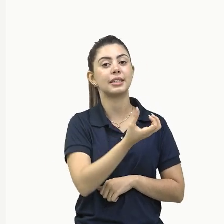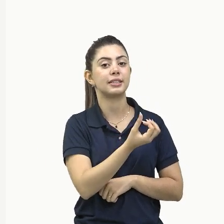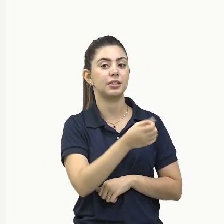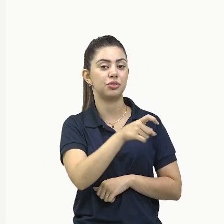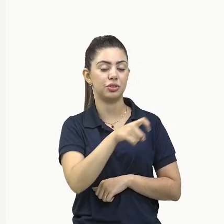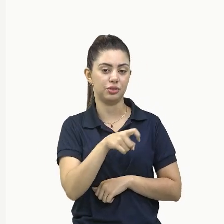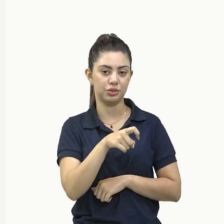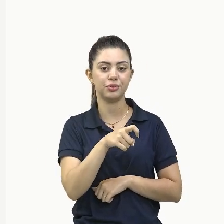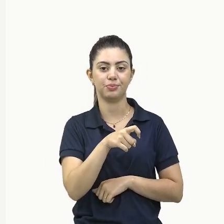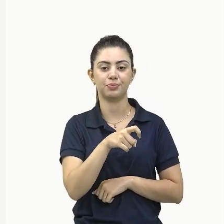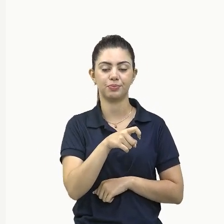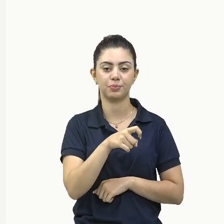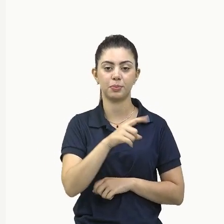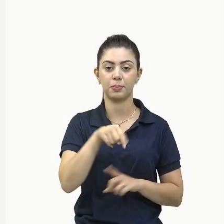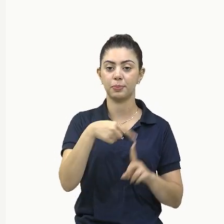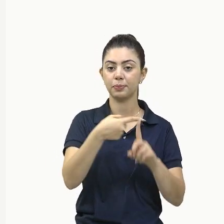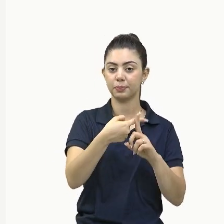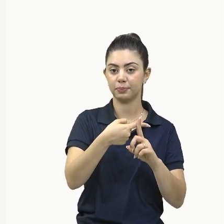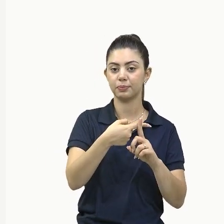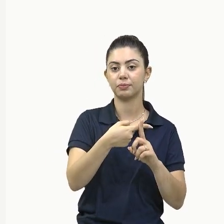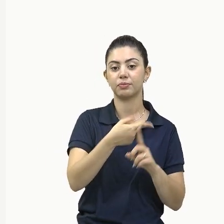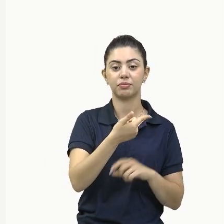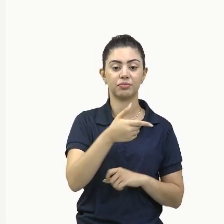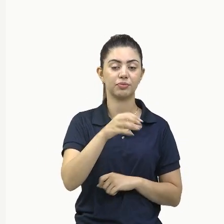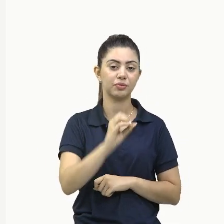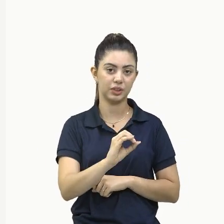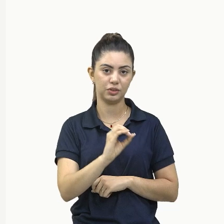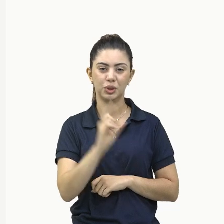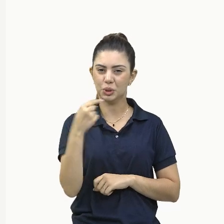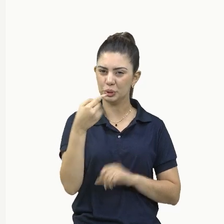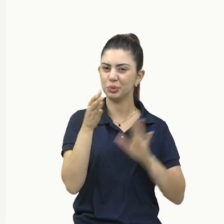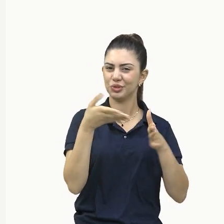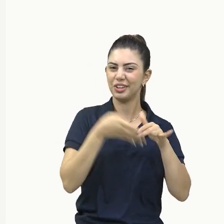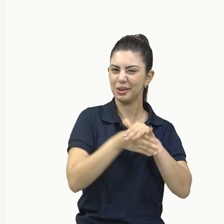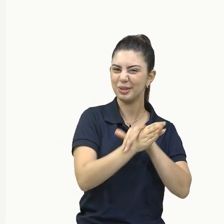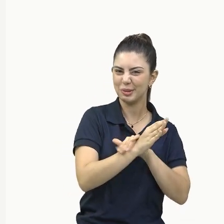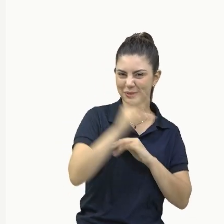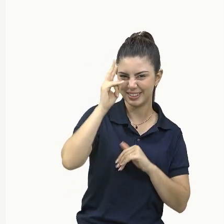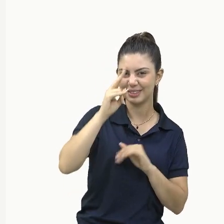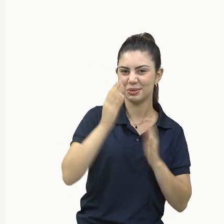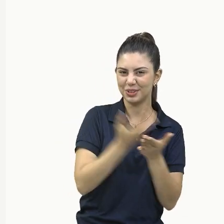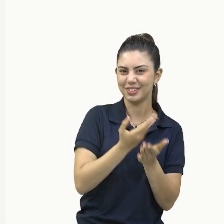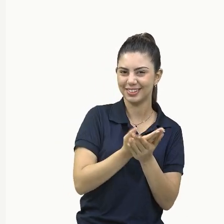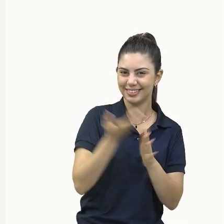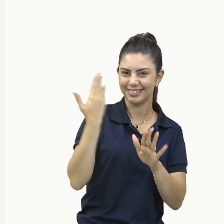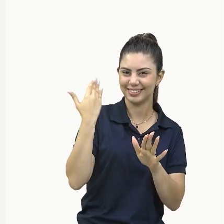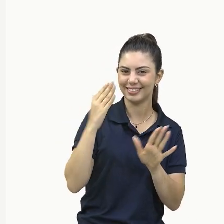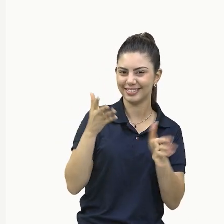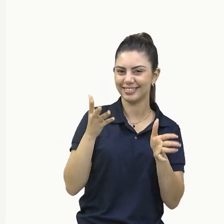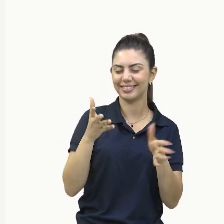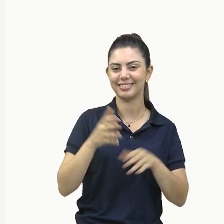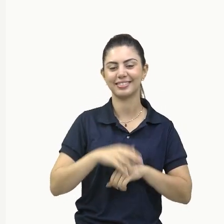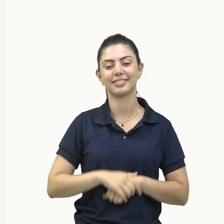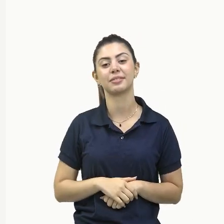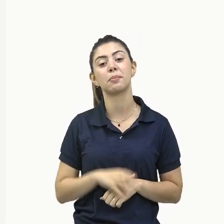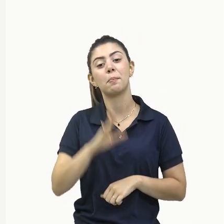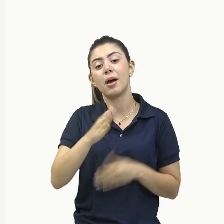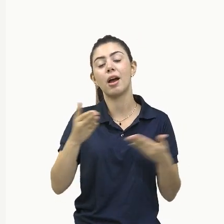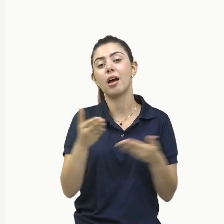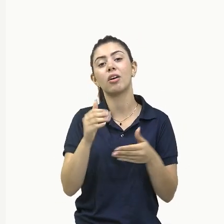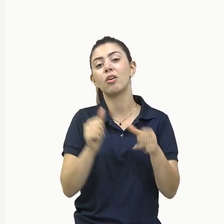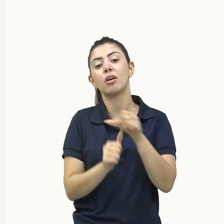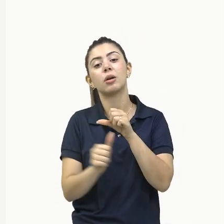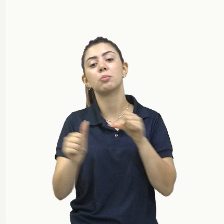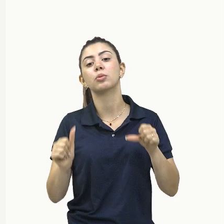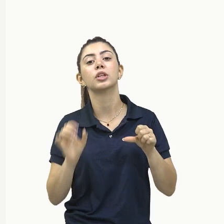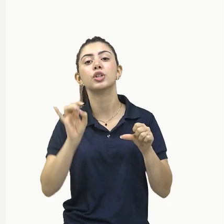16x mais 20. Então, observem aqui, ó, só está mudando aqui as